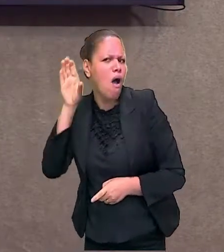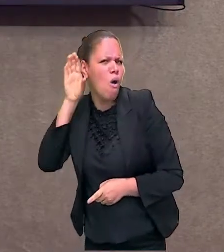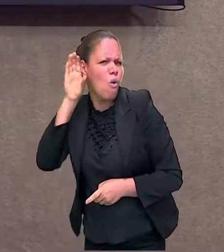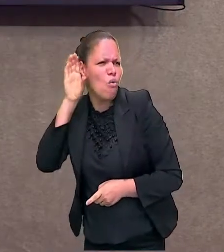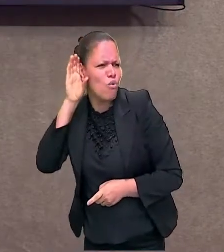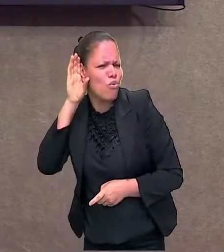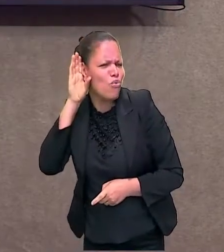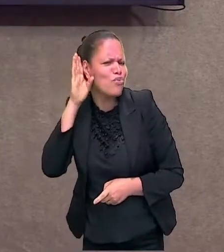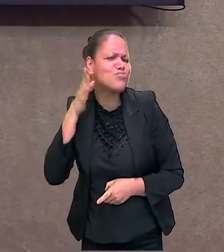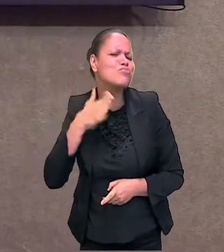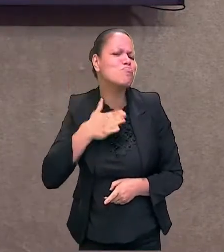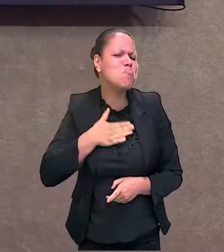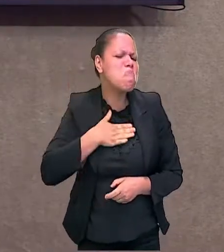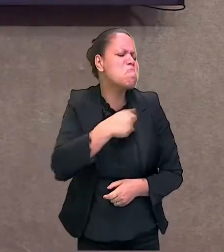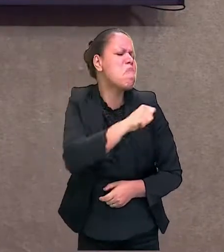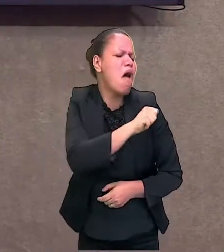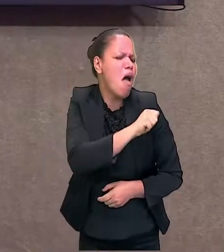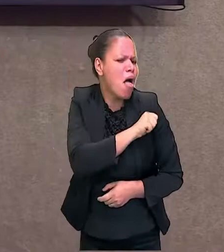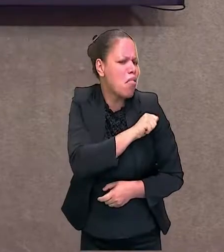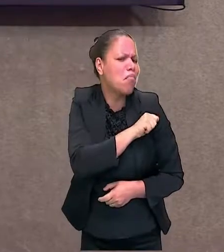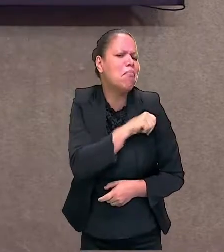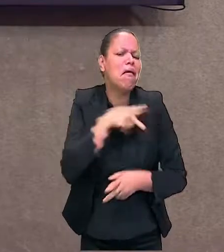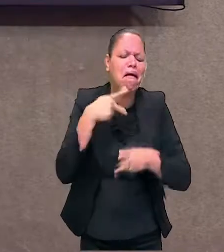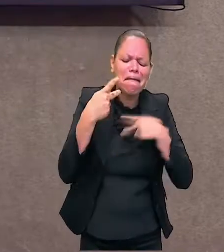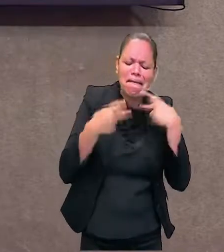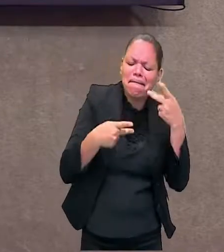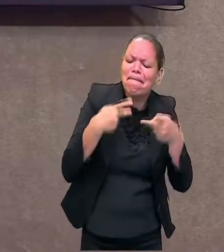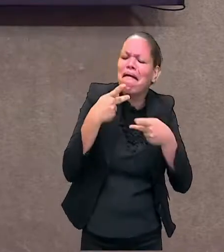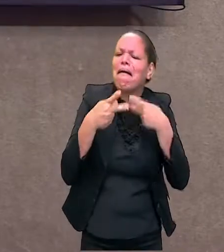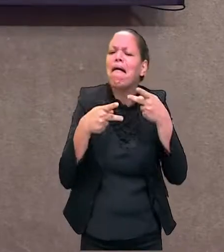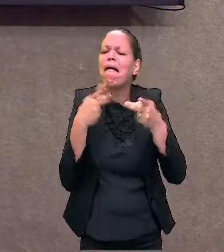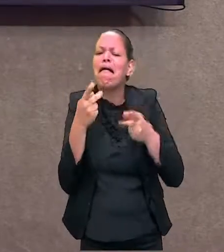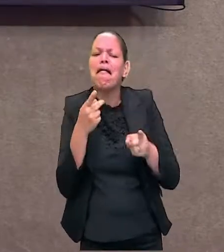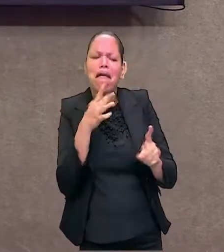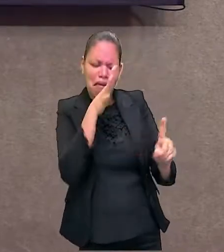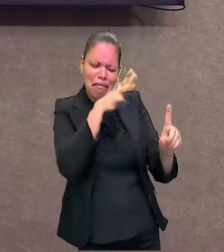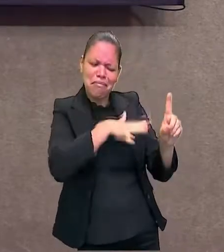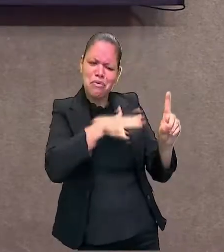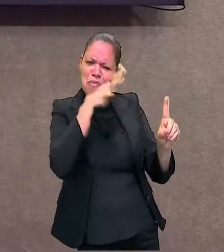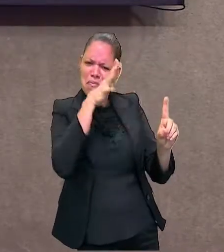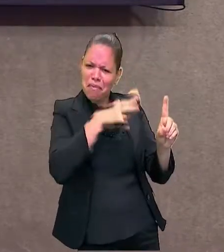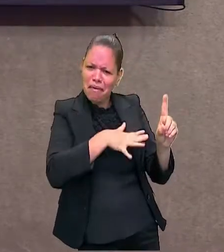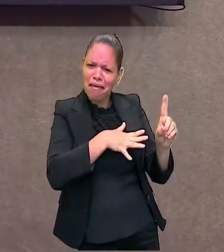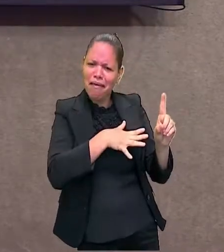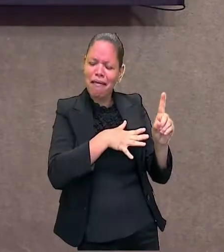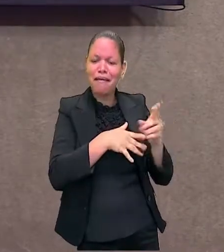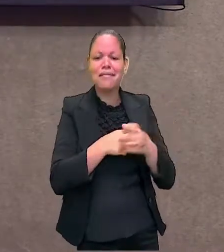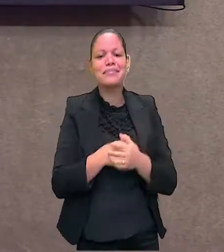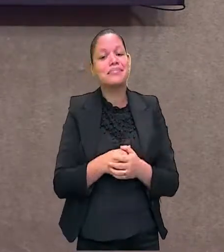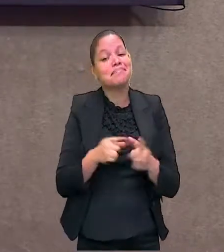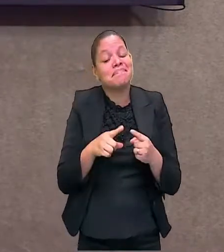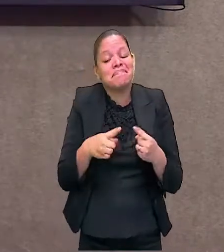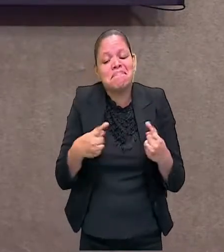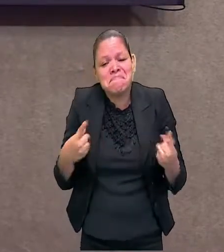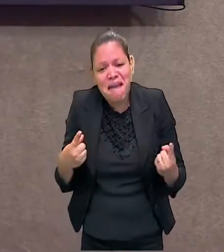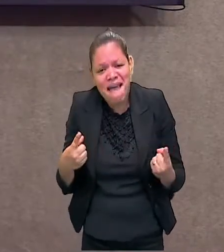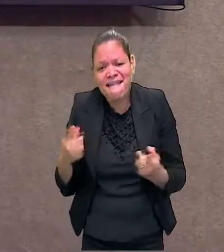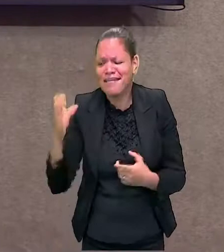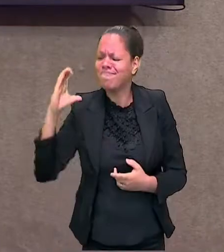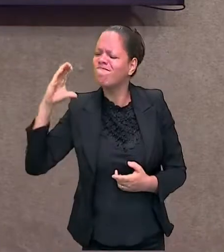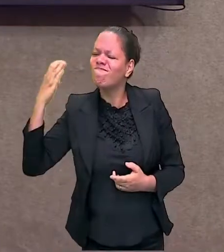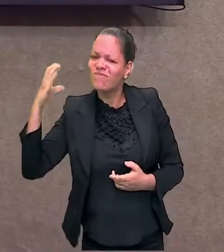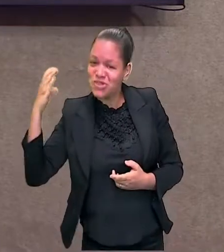um tio aprendeu a nadar assim. Mas, na verdade, a ciência explica que a